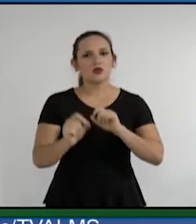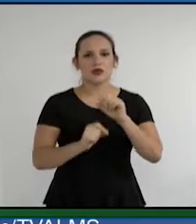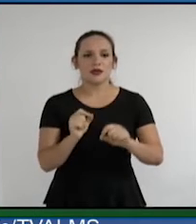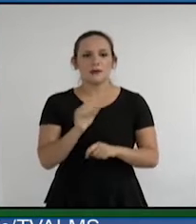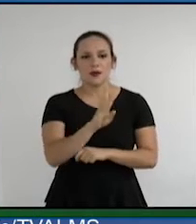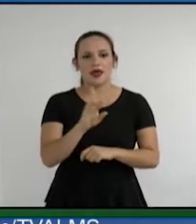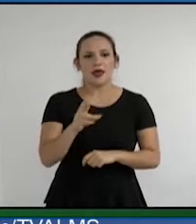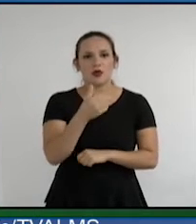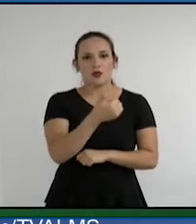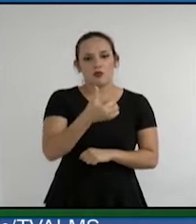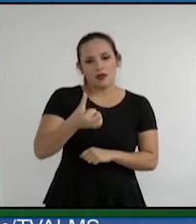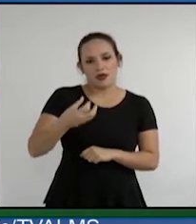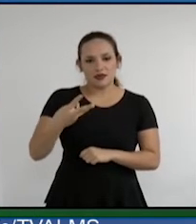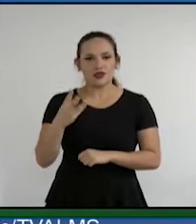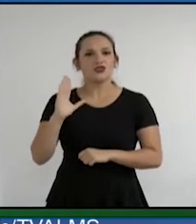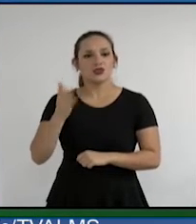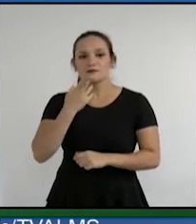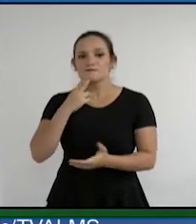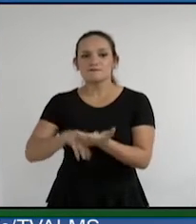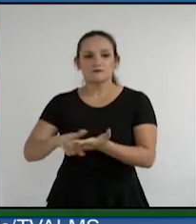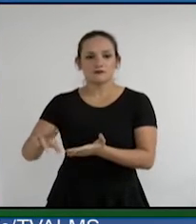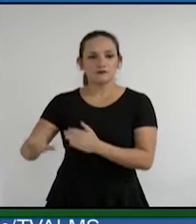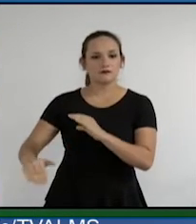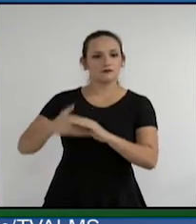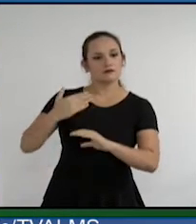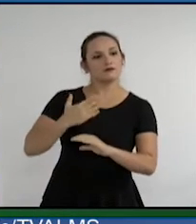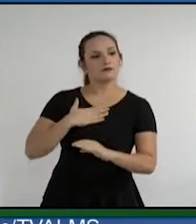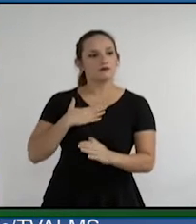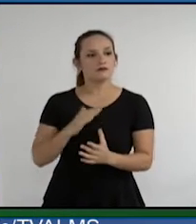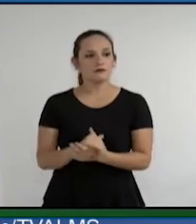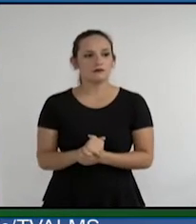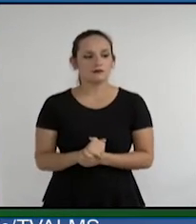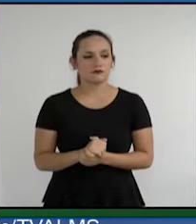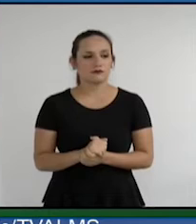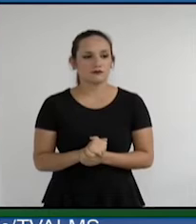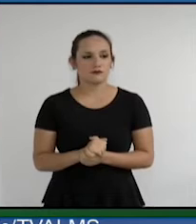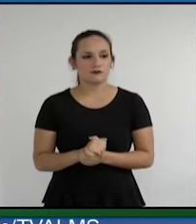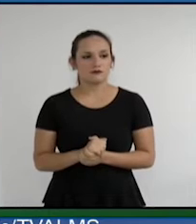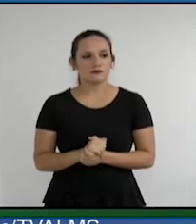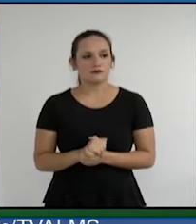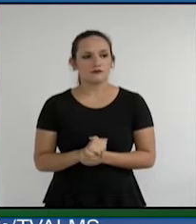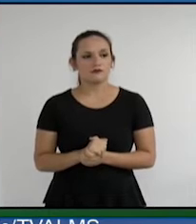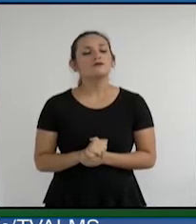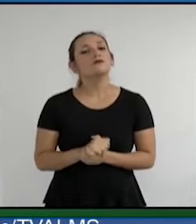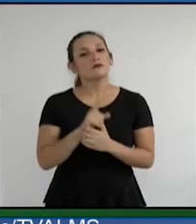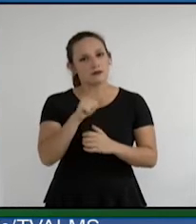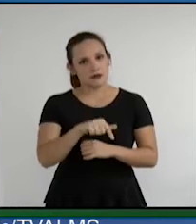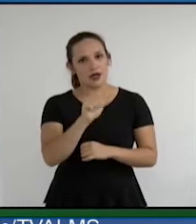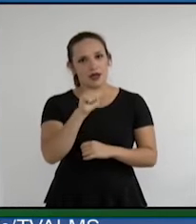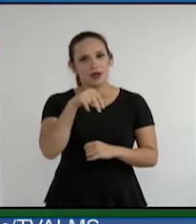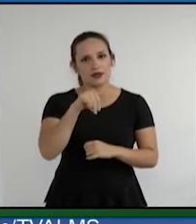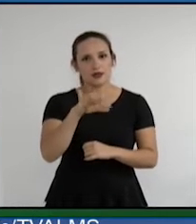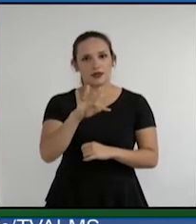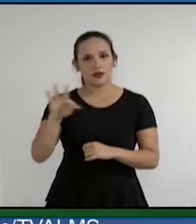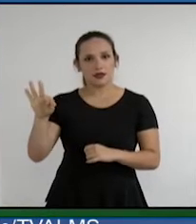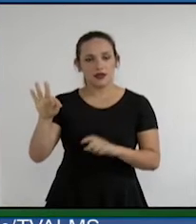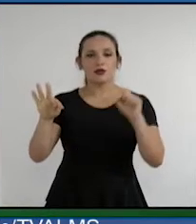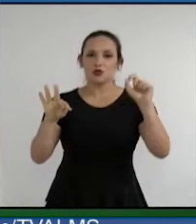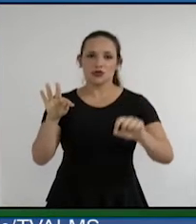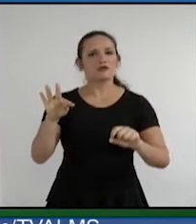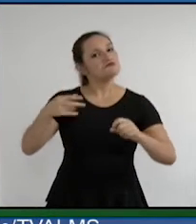BR-163. E já recebemos uma carta. Uma parte. Recebemos uma carta já da ANTT, dizendo que